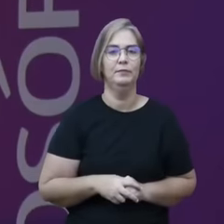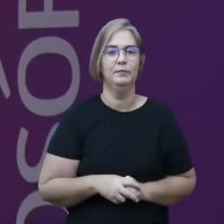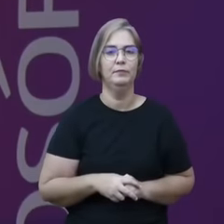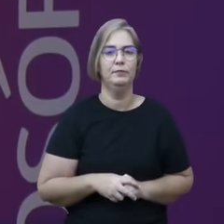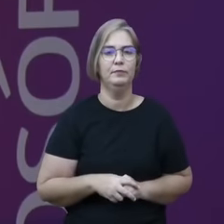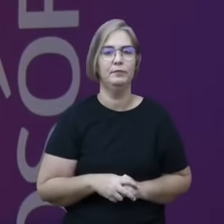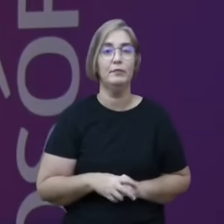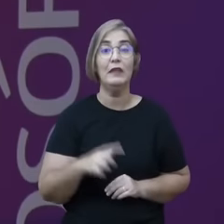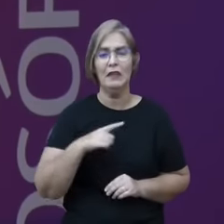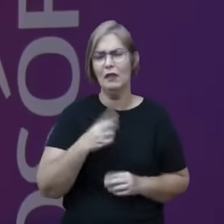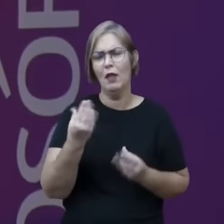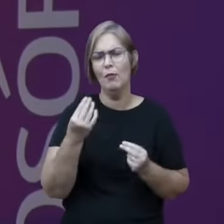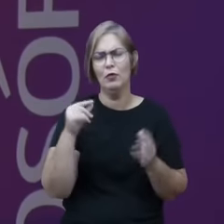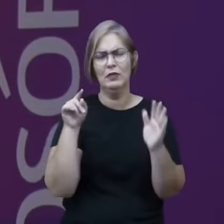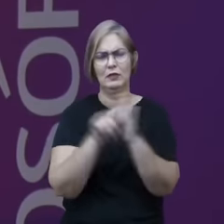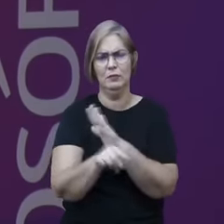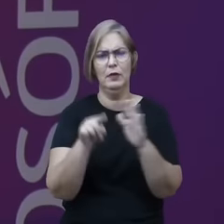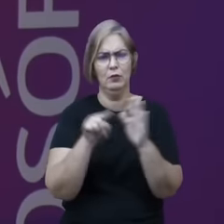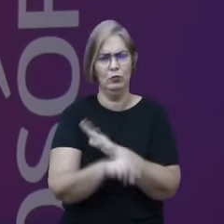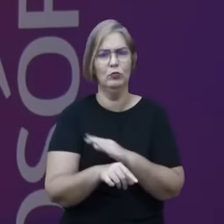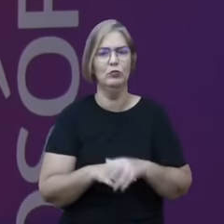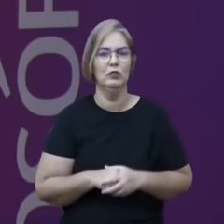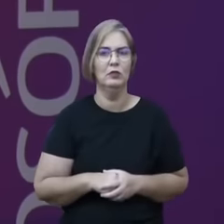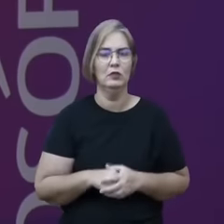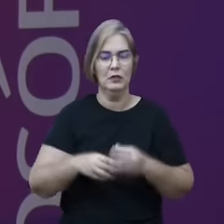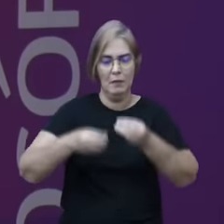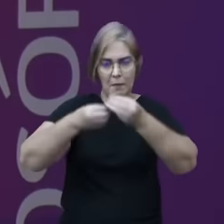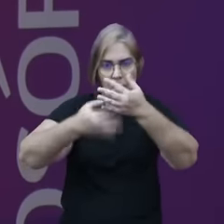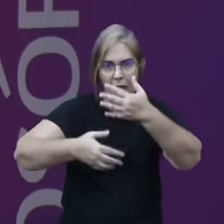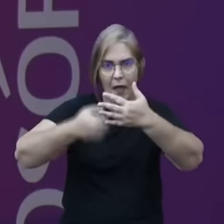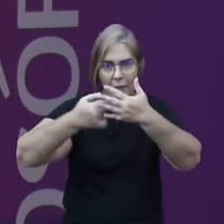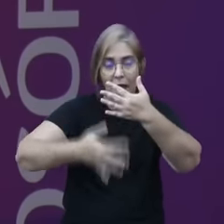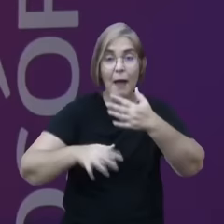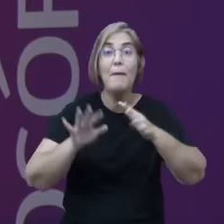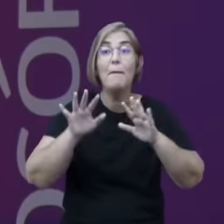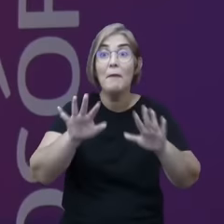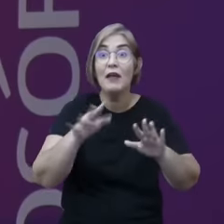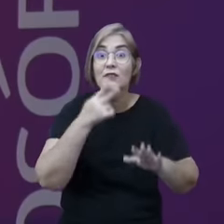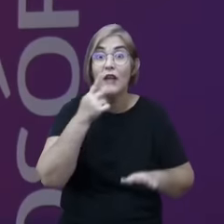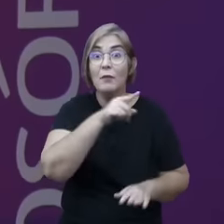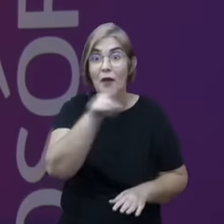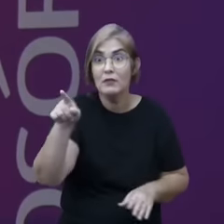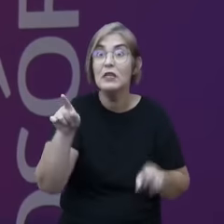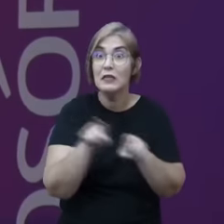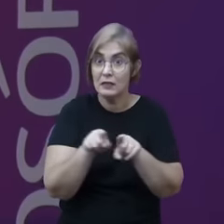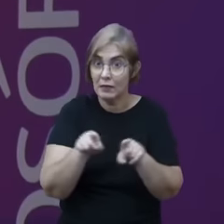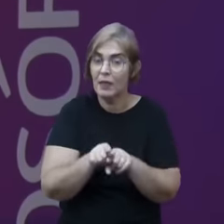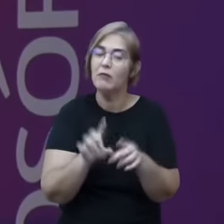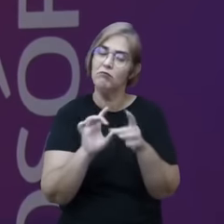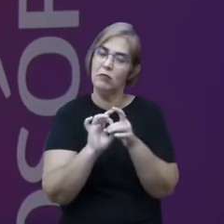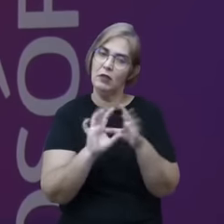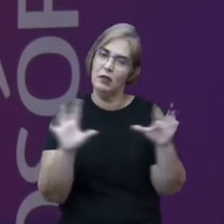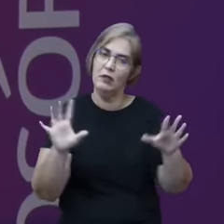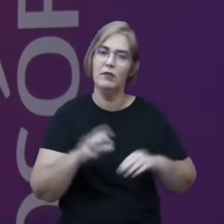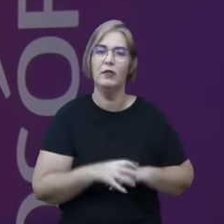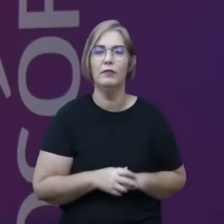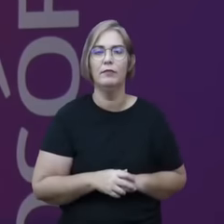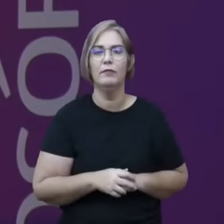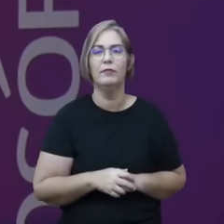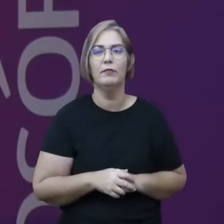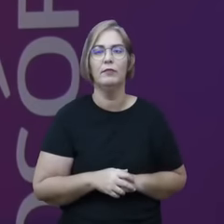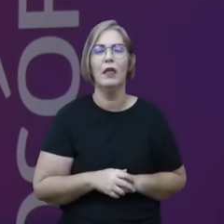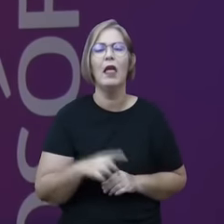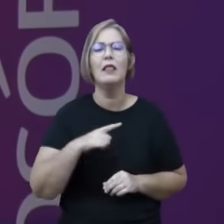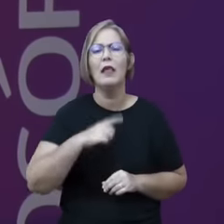A gente tem várias perguntas aqui eh que chegaram, mas reforço, né? Caso vocês queiram fazer pergunta, fiquem à vontade. Só ler alguns comentários